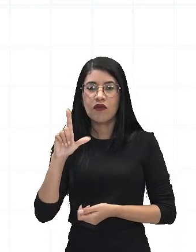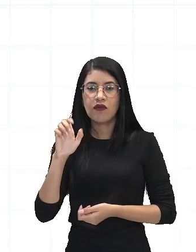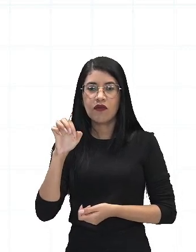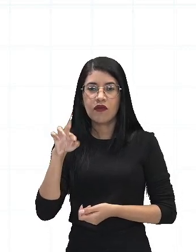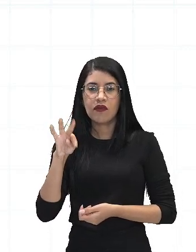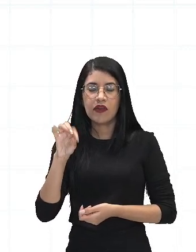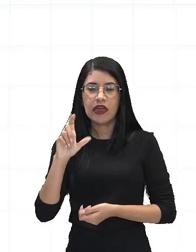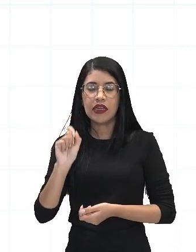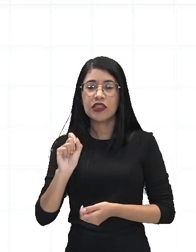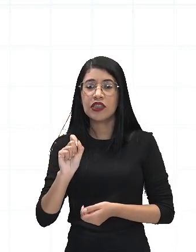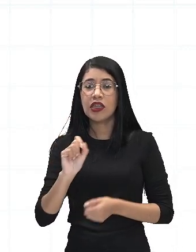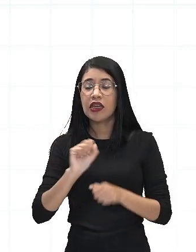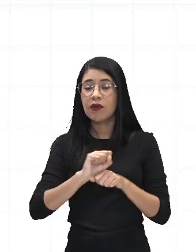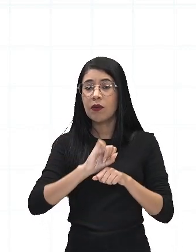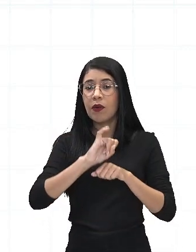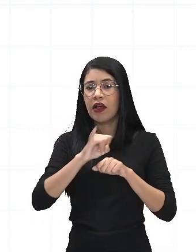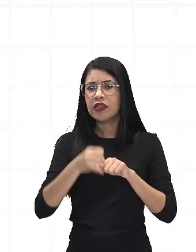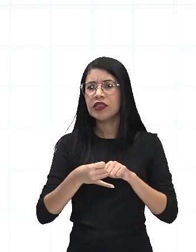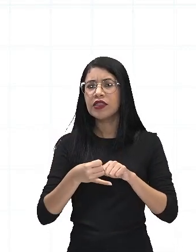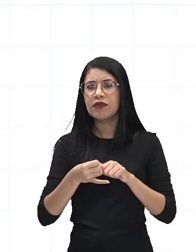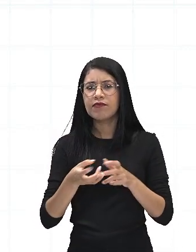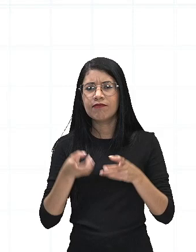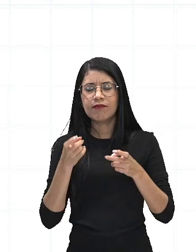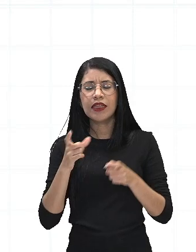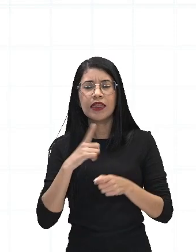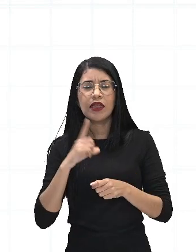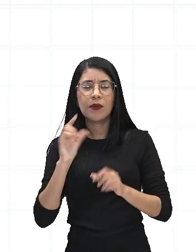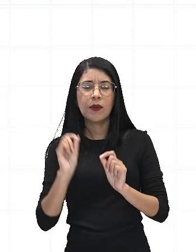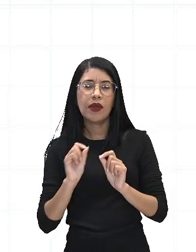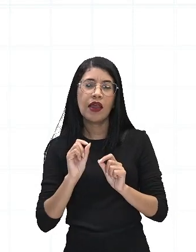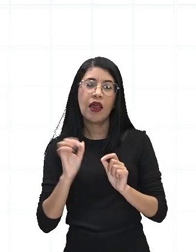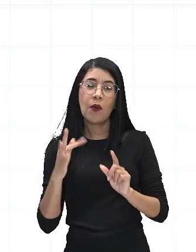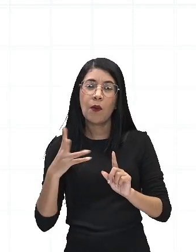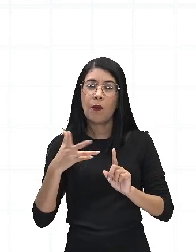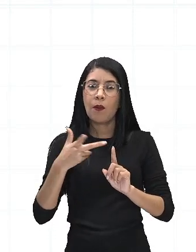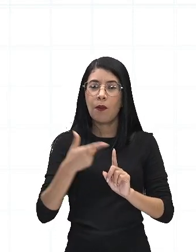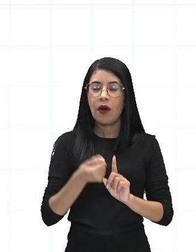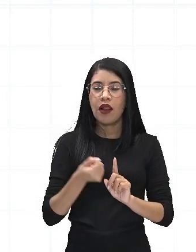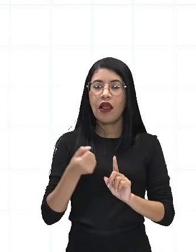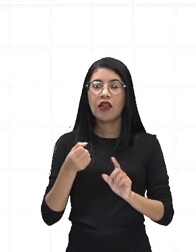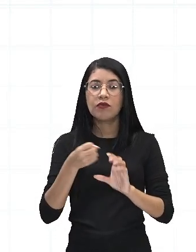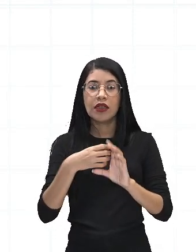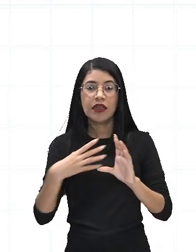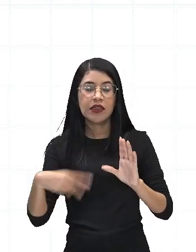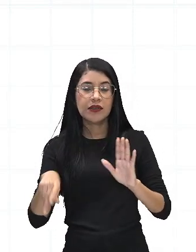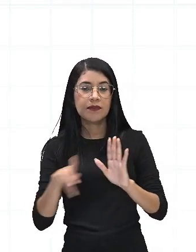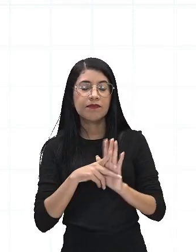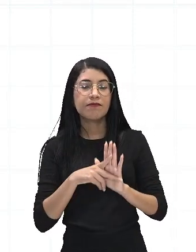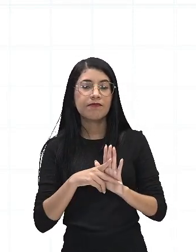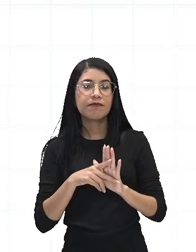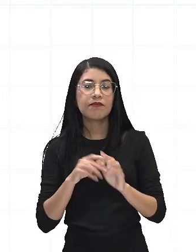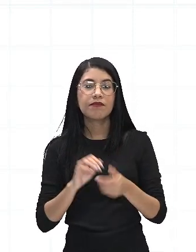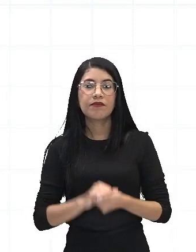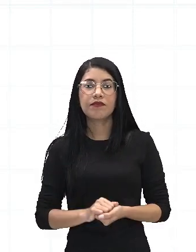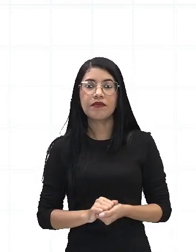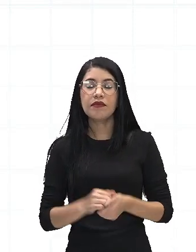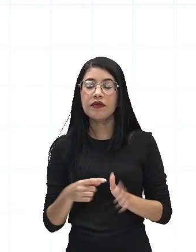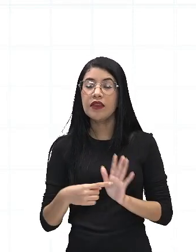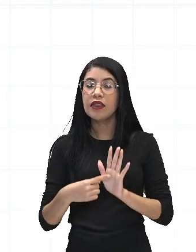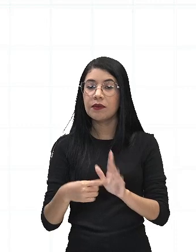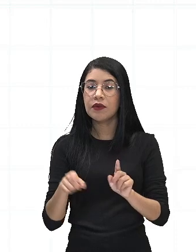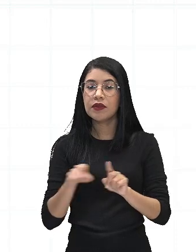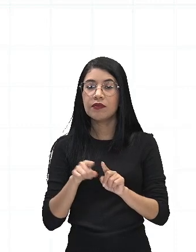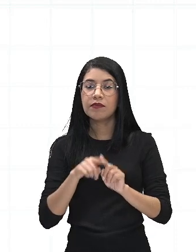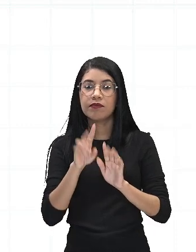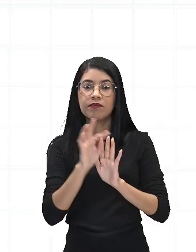que os adjetivos, eles têm essa função de atribuir qualidades, características, e eles marcam também no